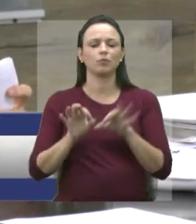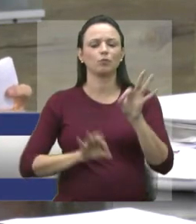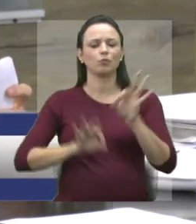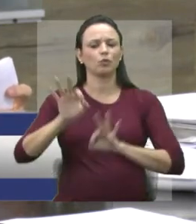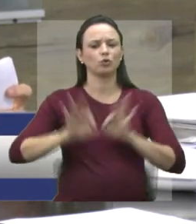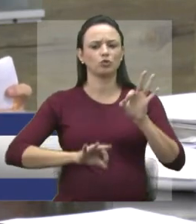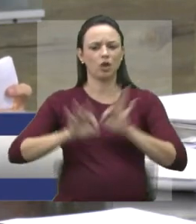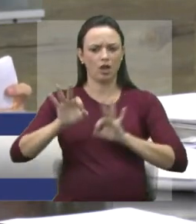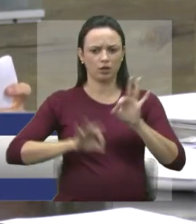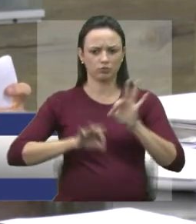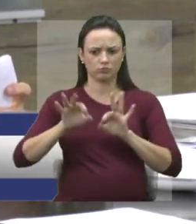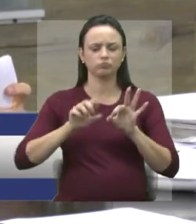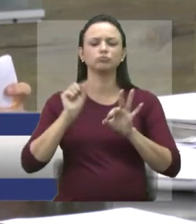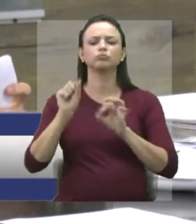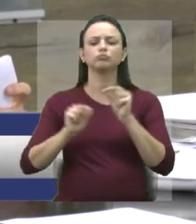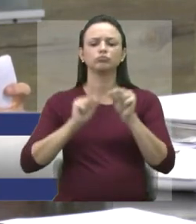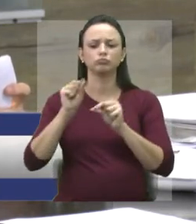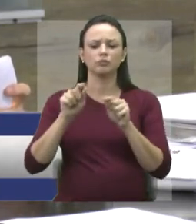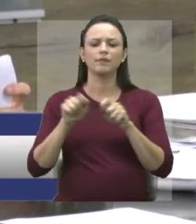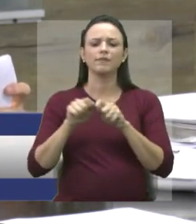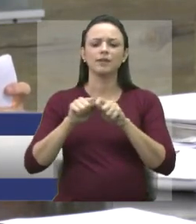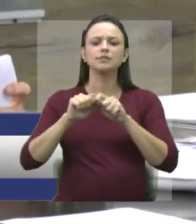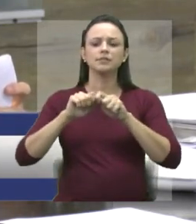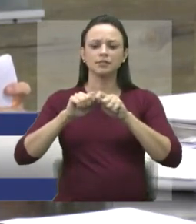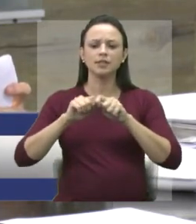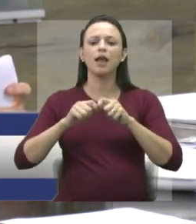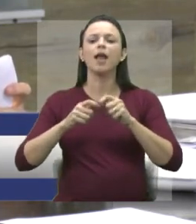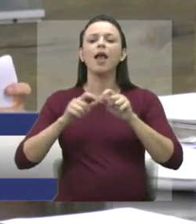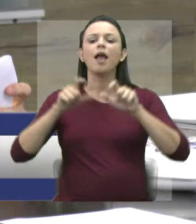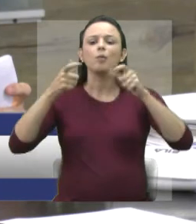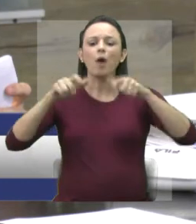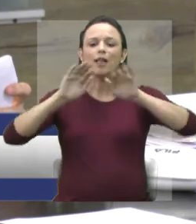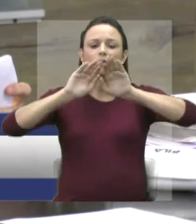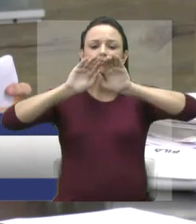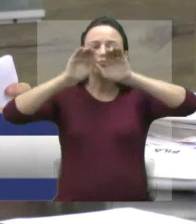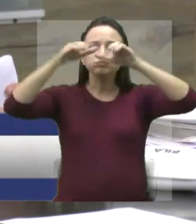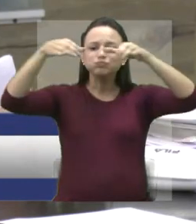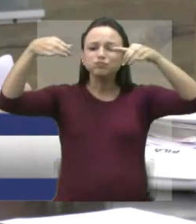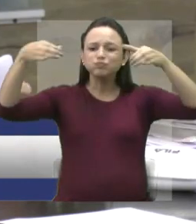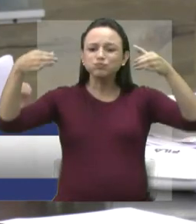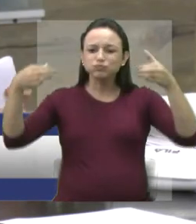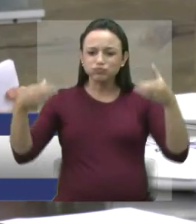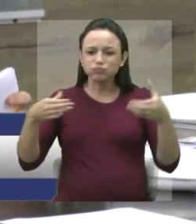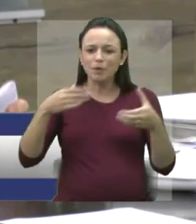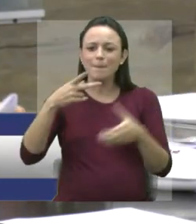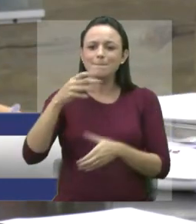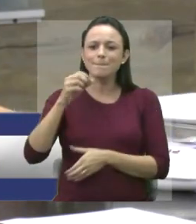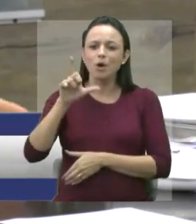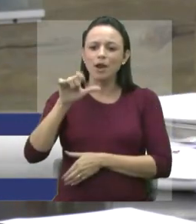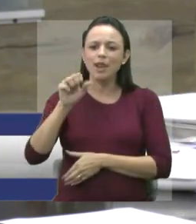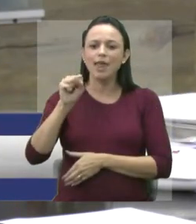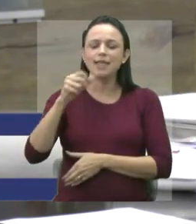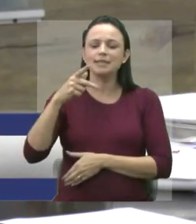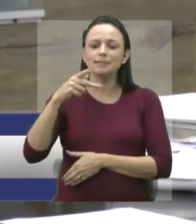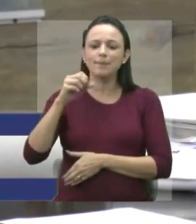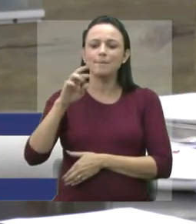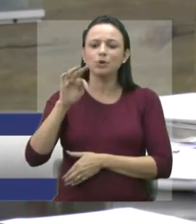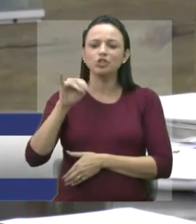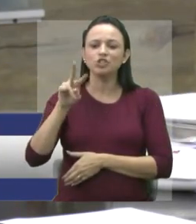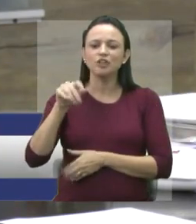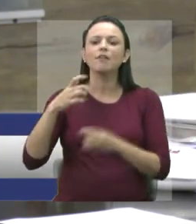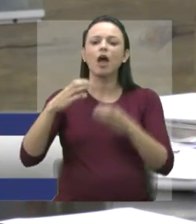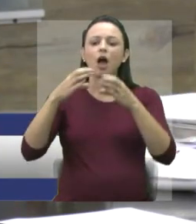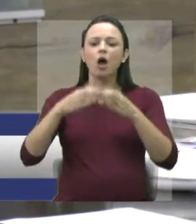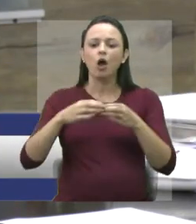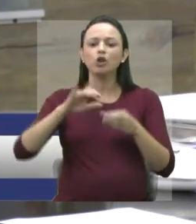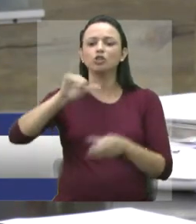com o objetivo de implantar cobertura na quadra poliesportiva da Sociedade Esportiva Sol Nascente, no Jardim Jorge